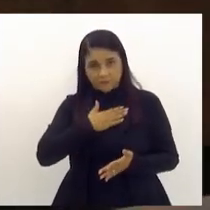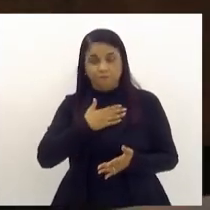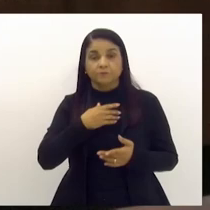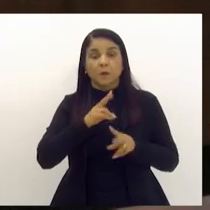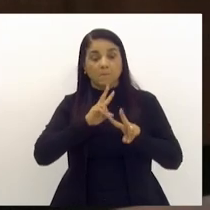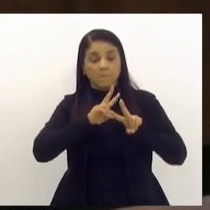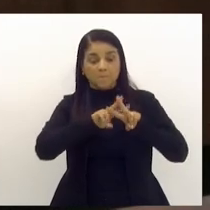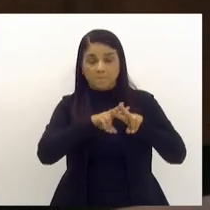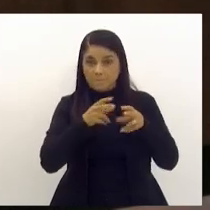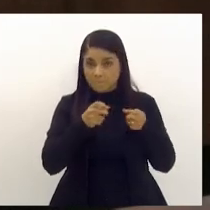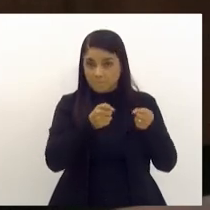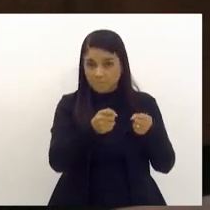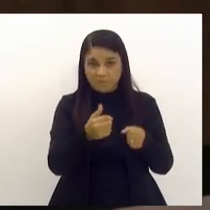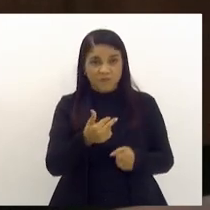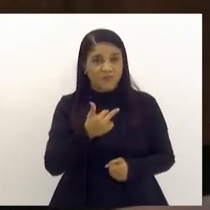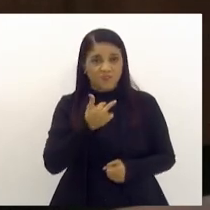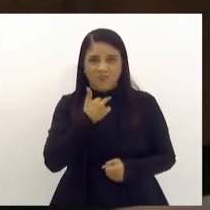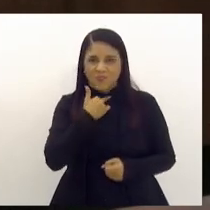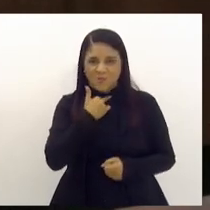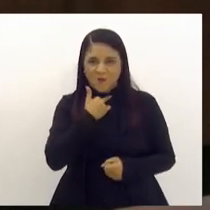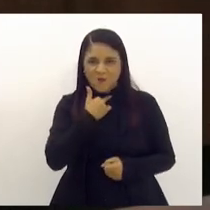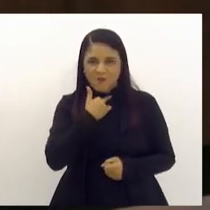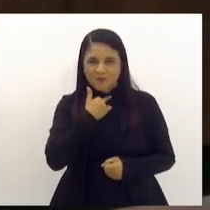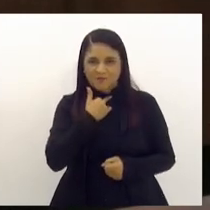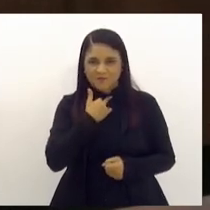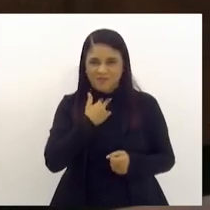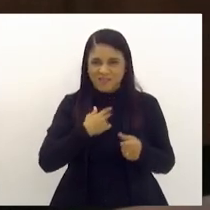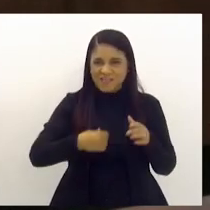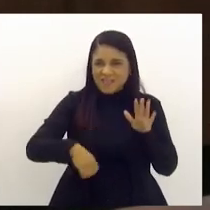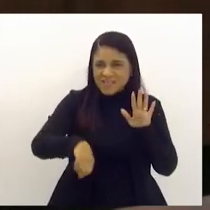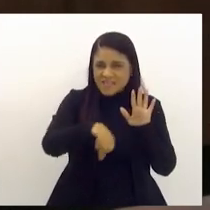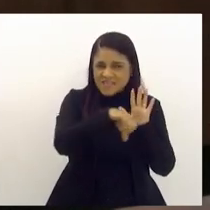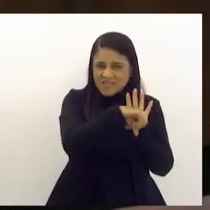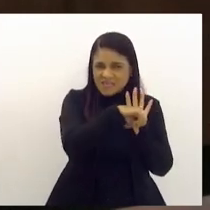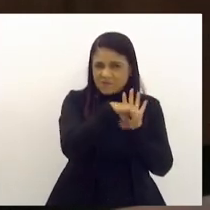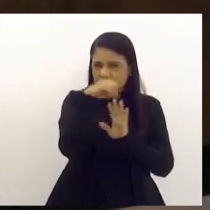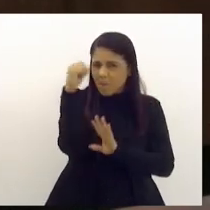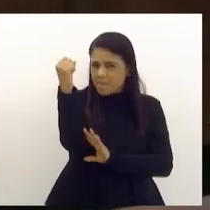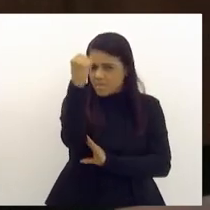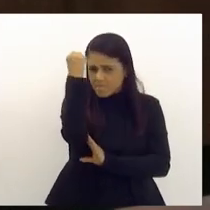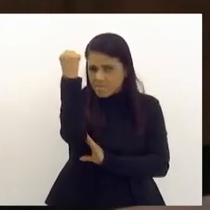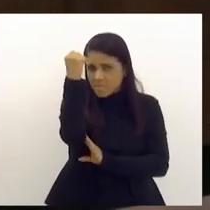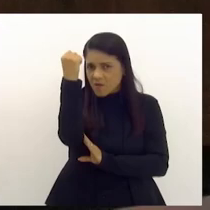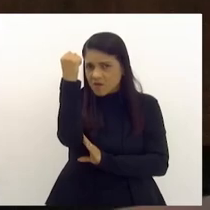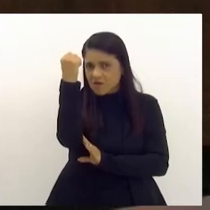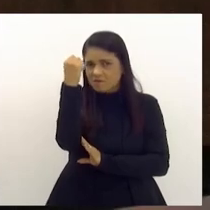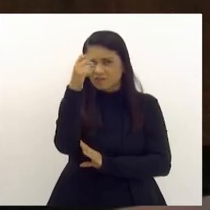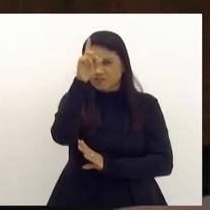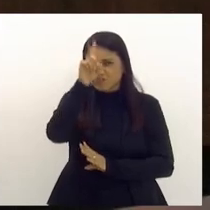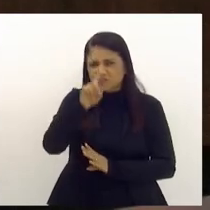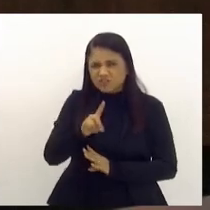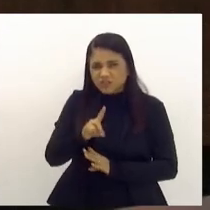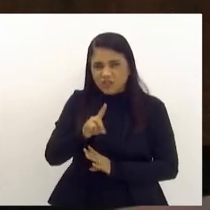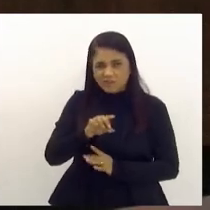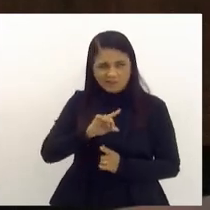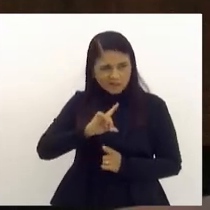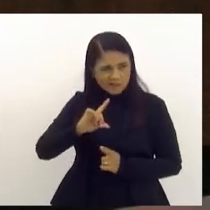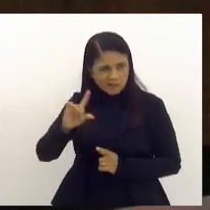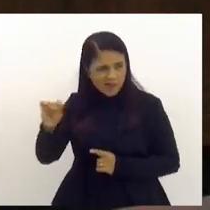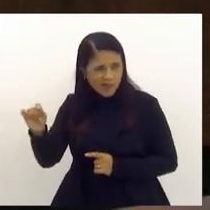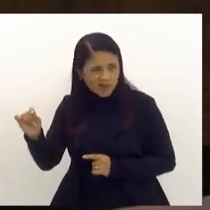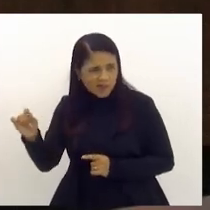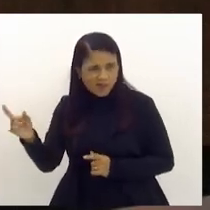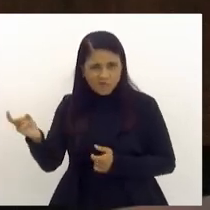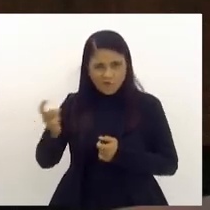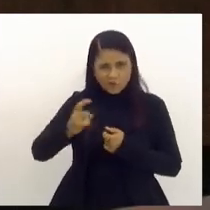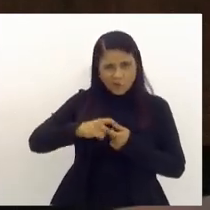preso não pode, preso que cometeu crime grave, ele não pode ter direito à saidinha, ele